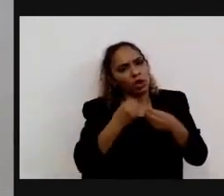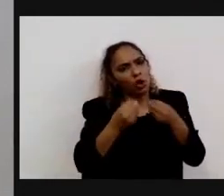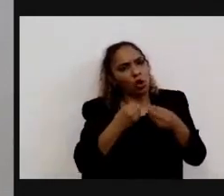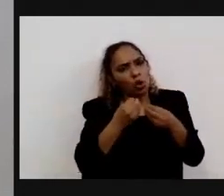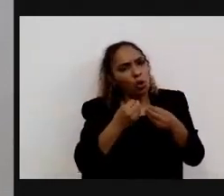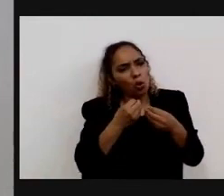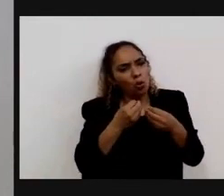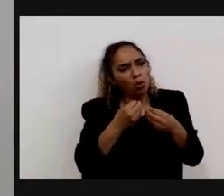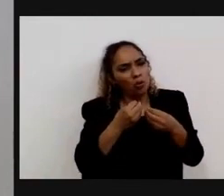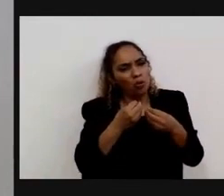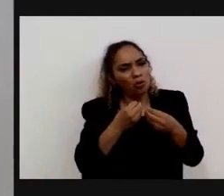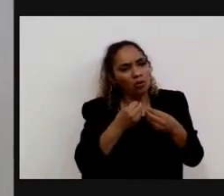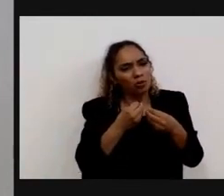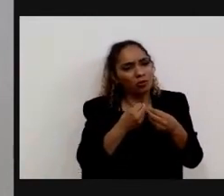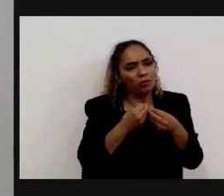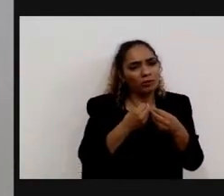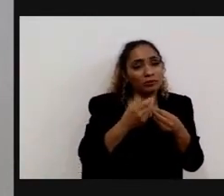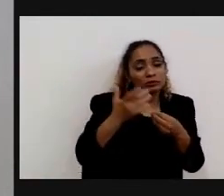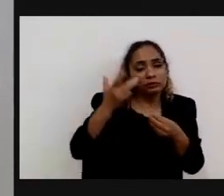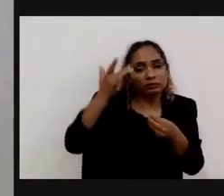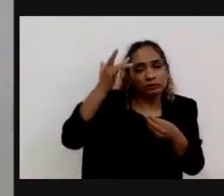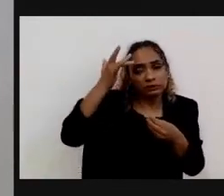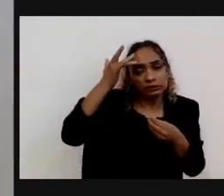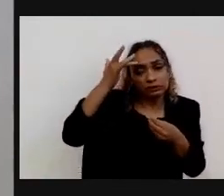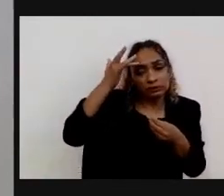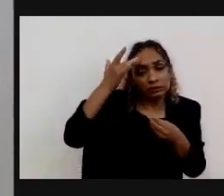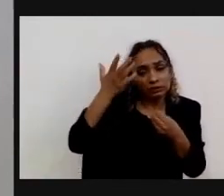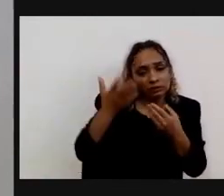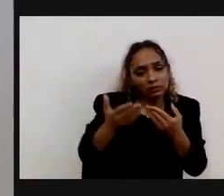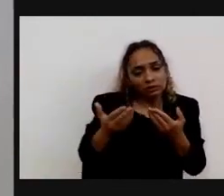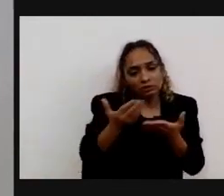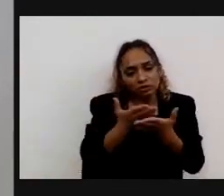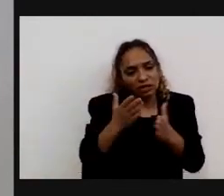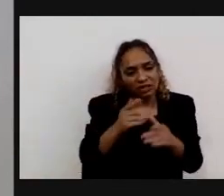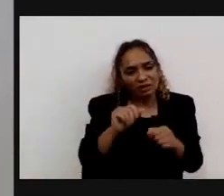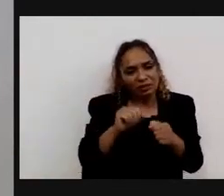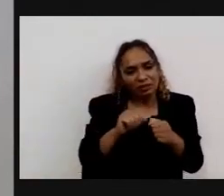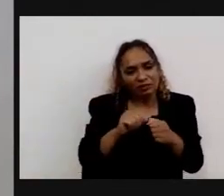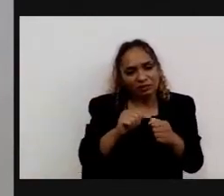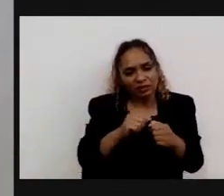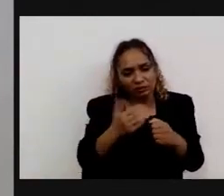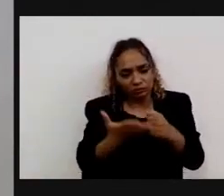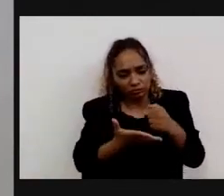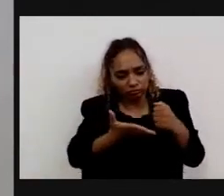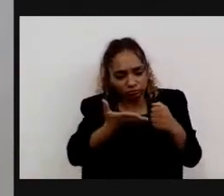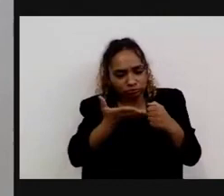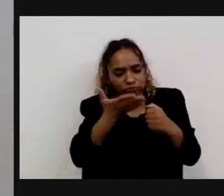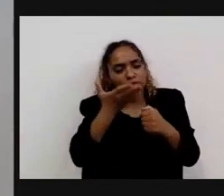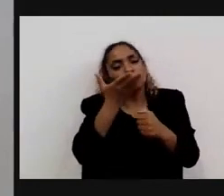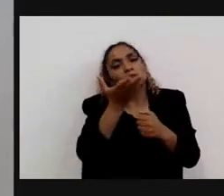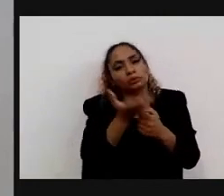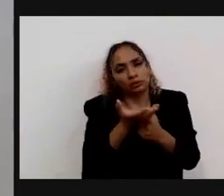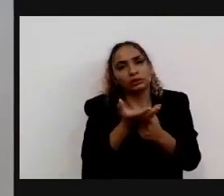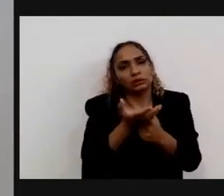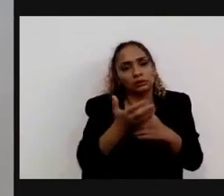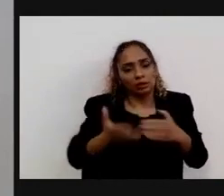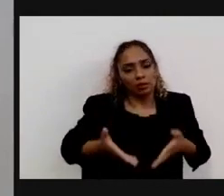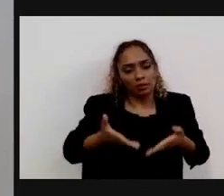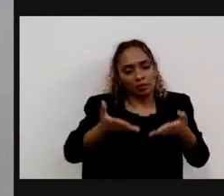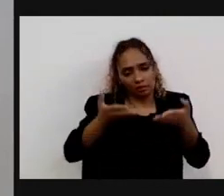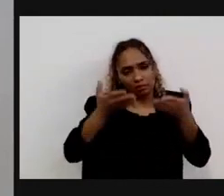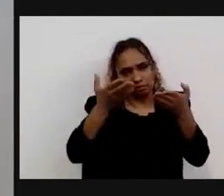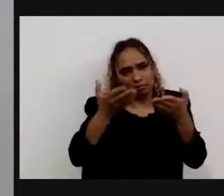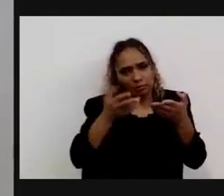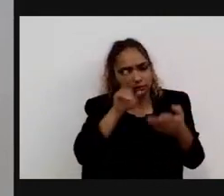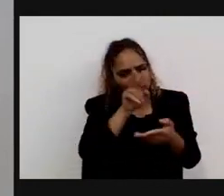constrangimento nos dirigentes também de destruir o que a gente está fazendo sabe quando é de baixo para cima porque se tem uma coisa está gerando tanto Impacto